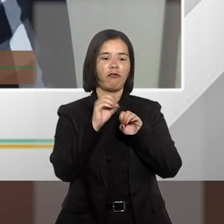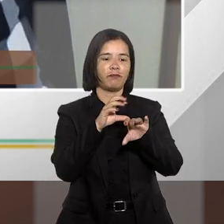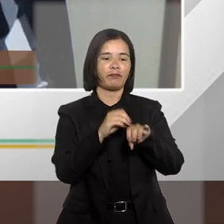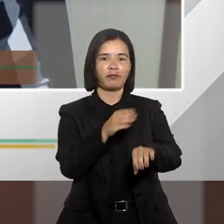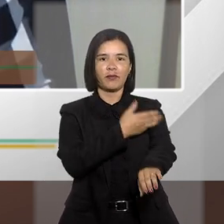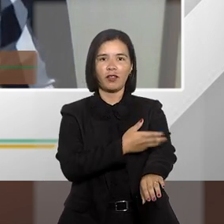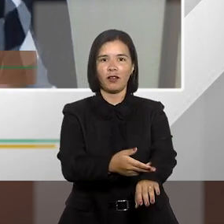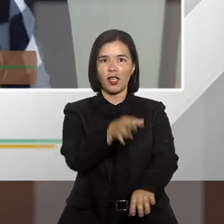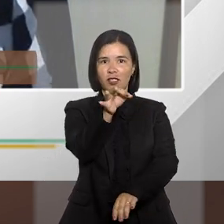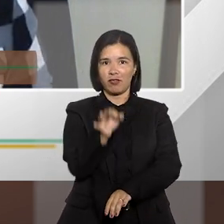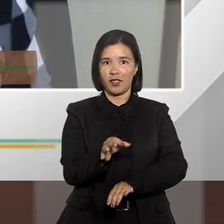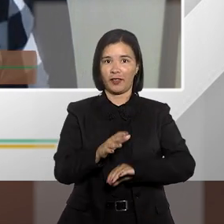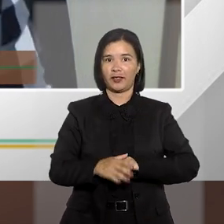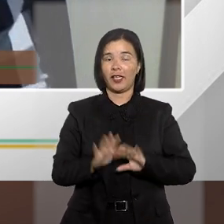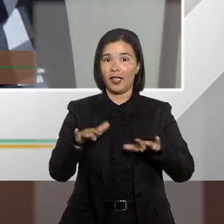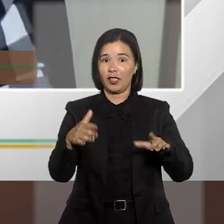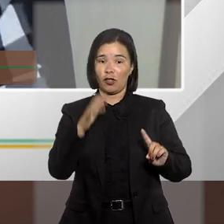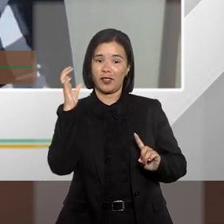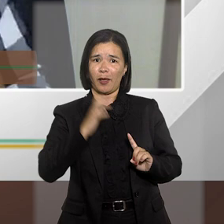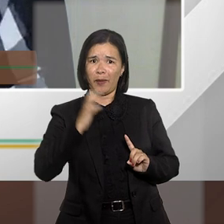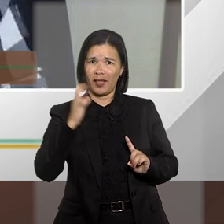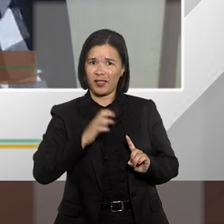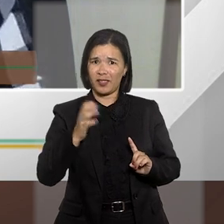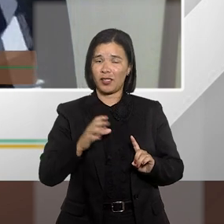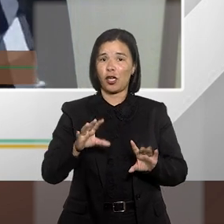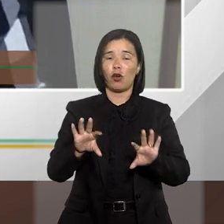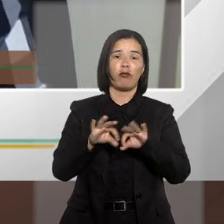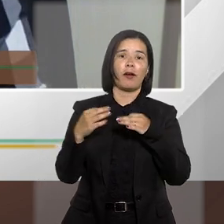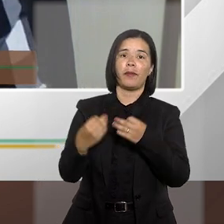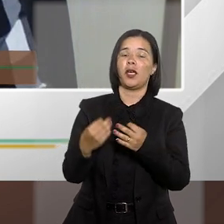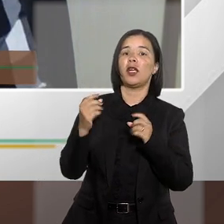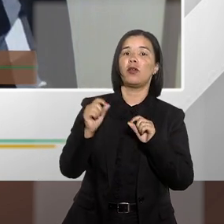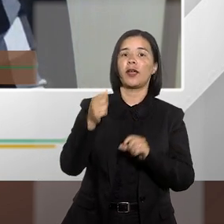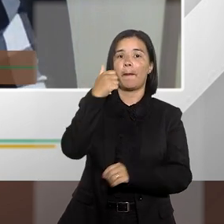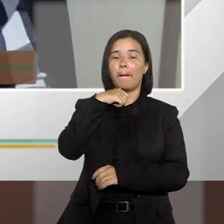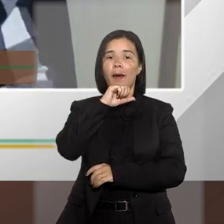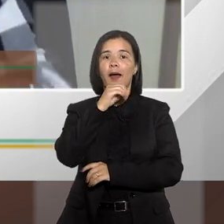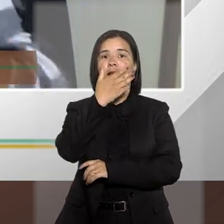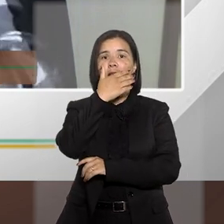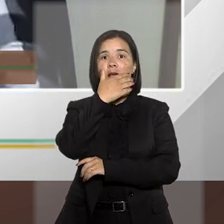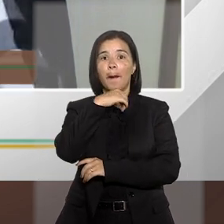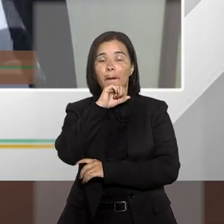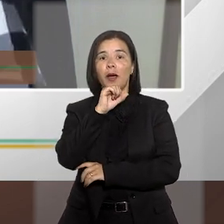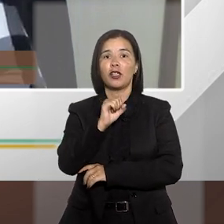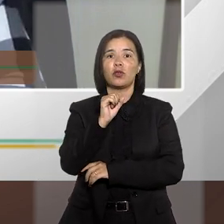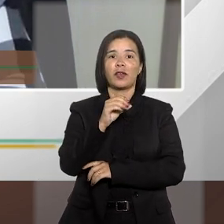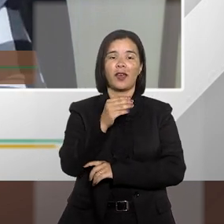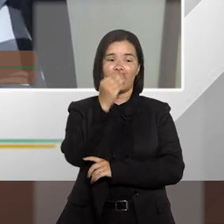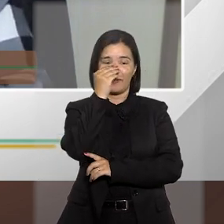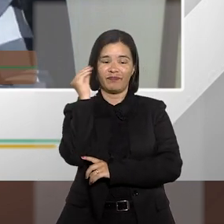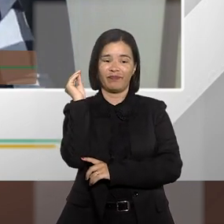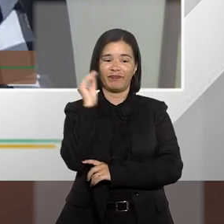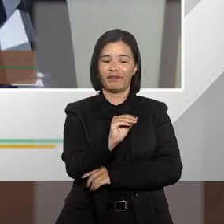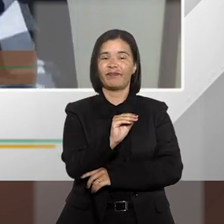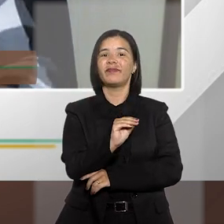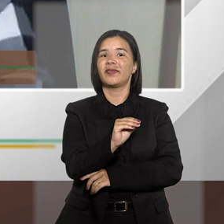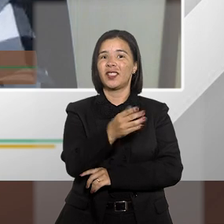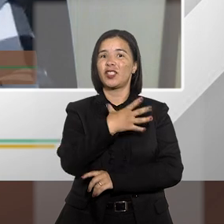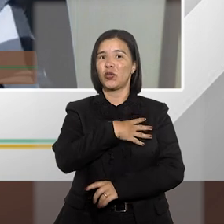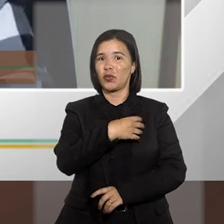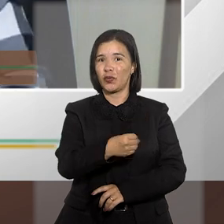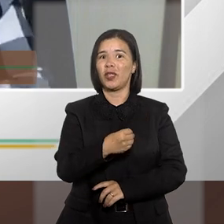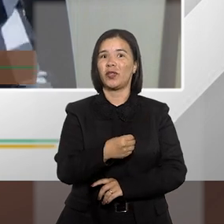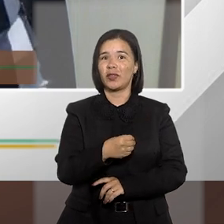adequada. E essa pressão social leva muitos pais e mães que não sabem lidar com essa realidade a rejeitar os seus filhos, né? A